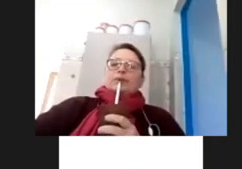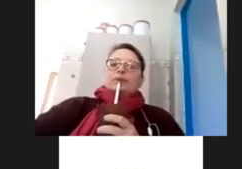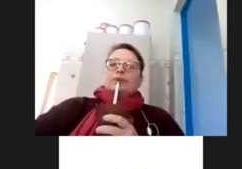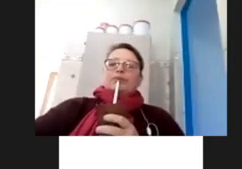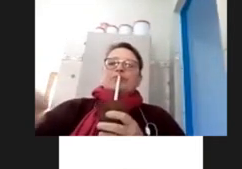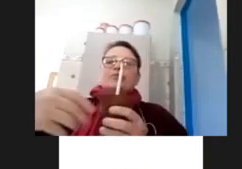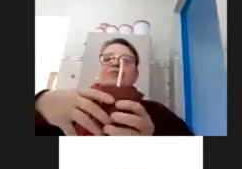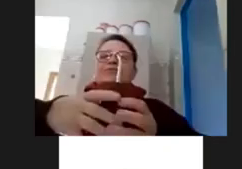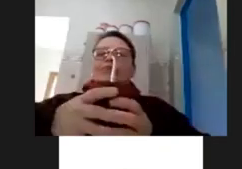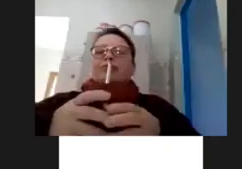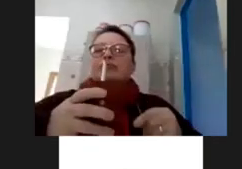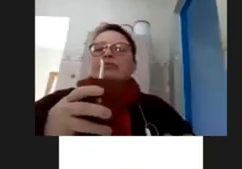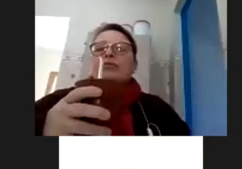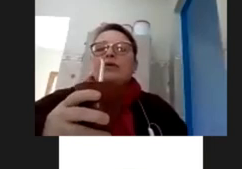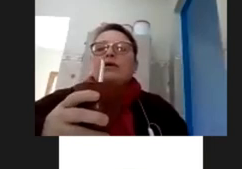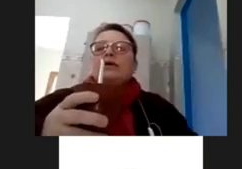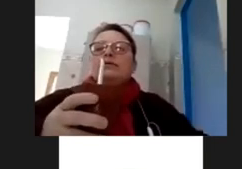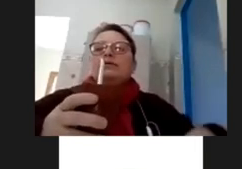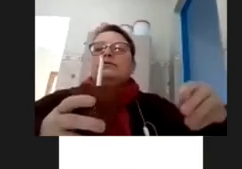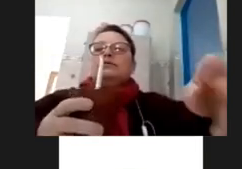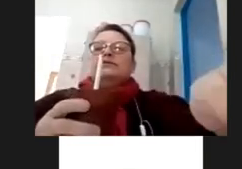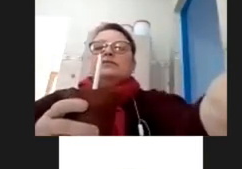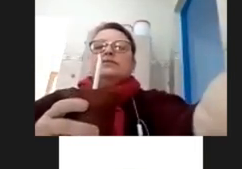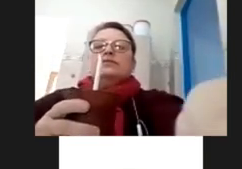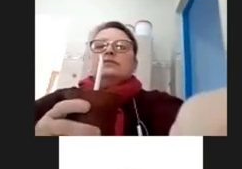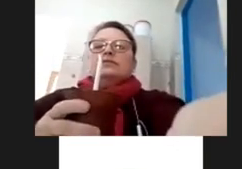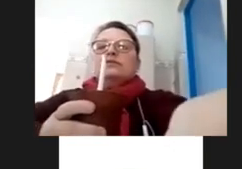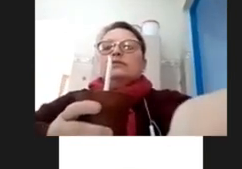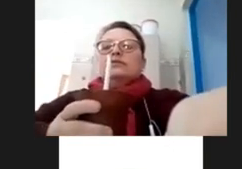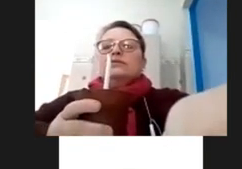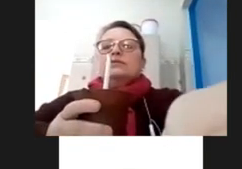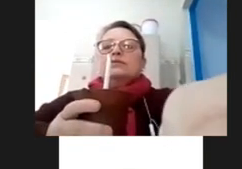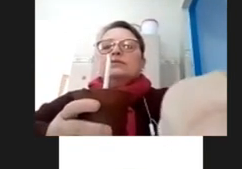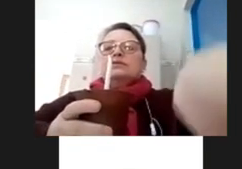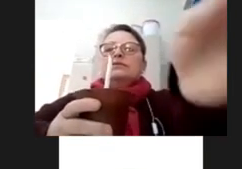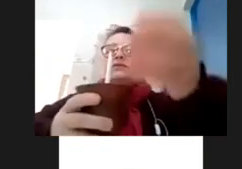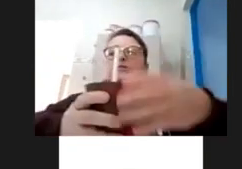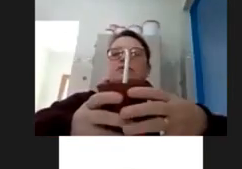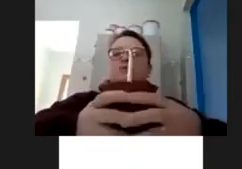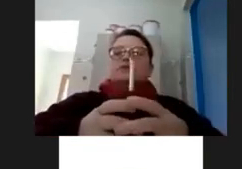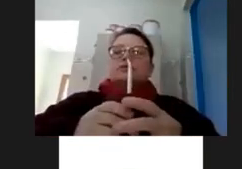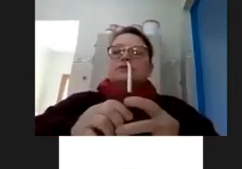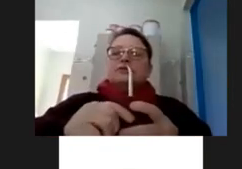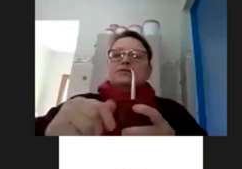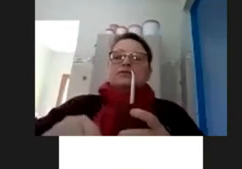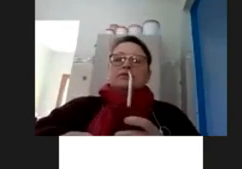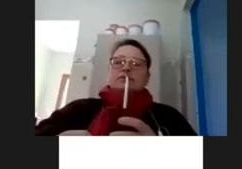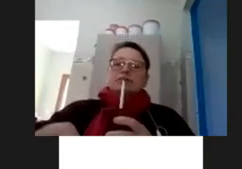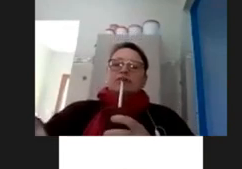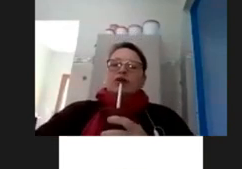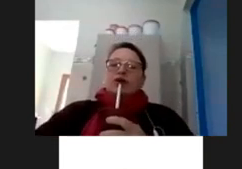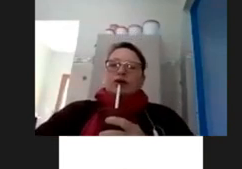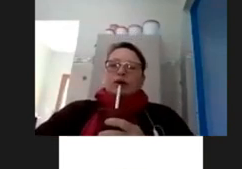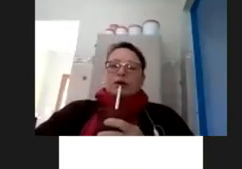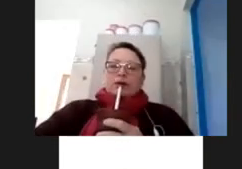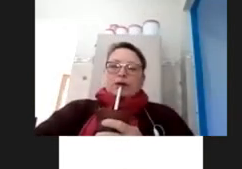ele perguntou o valor. Eu falei: né, o valor da minha terapia podal é R$ 40. E ele me deu um valor a mais. Aí eu falei, peraí, que eu vou